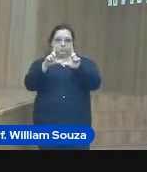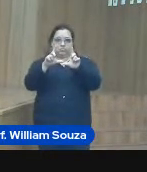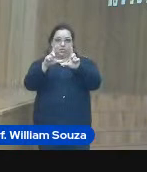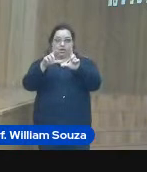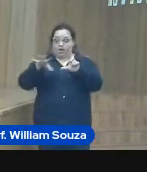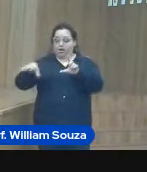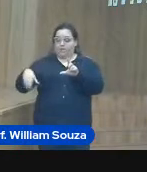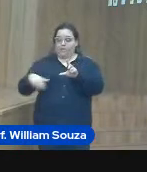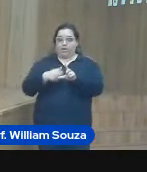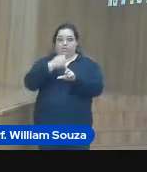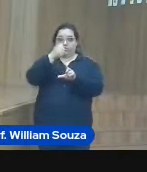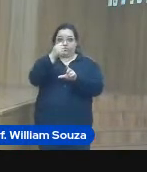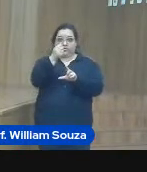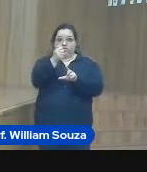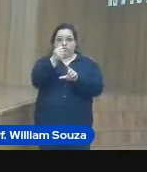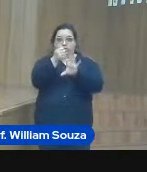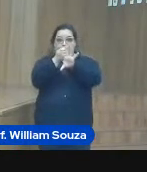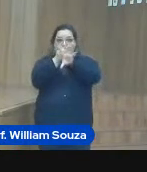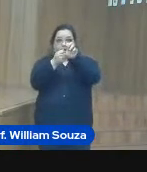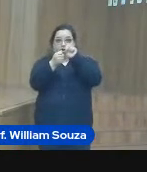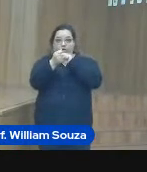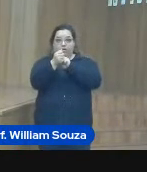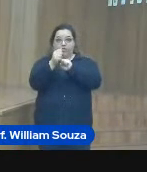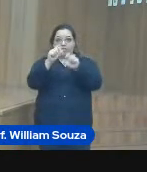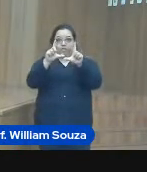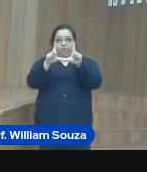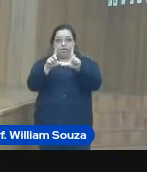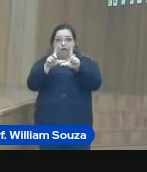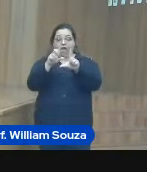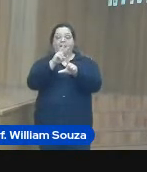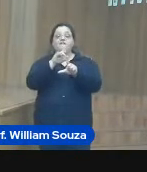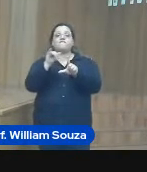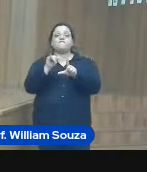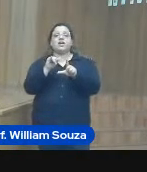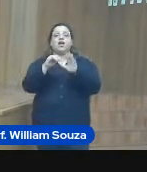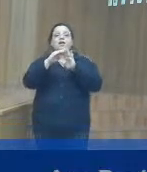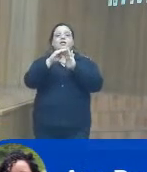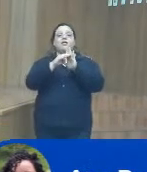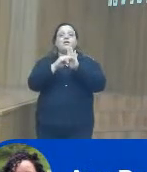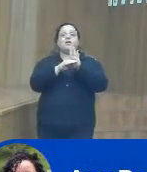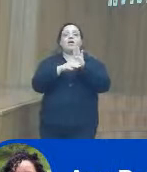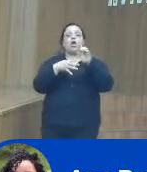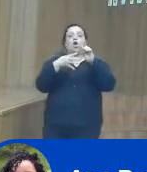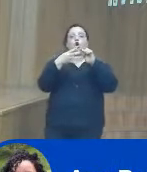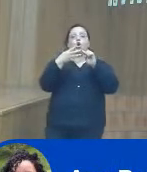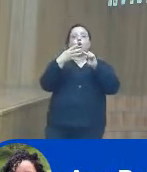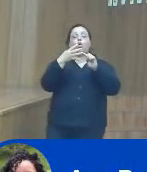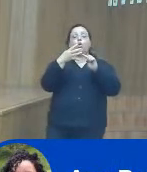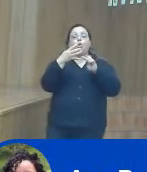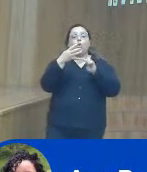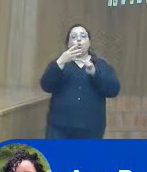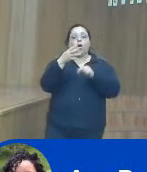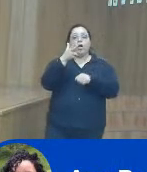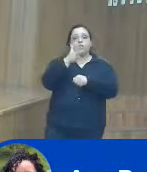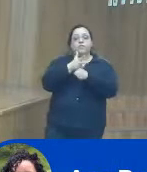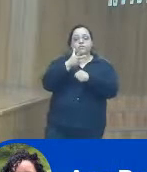QR Code, você vai chegar numa playlist com esses 4 vídeos que estão aí na